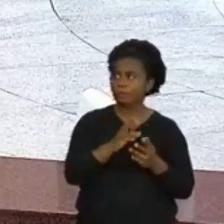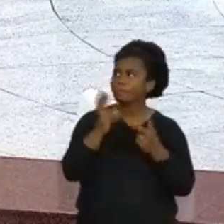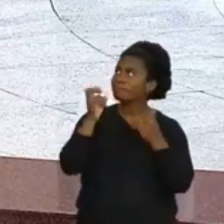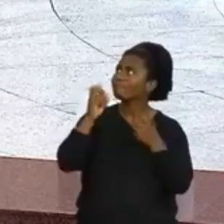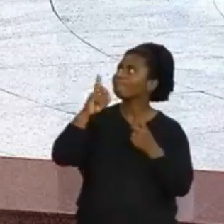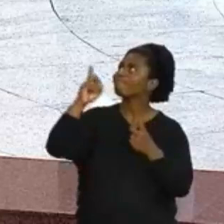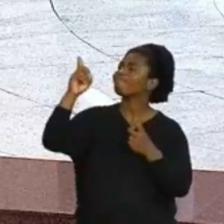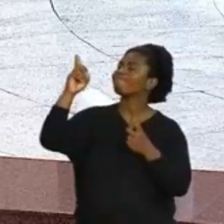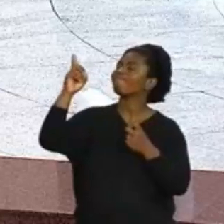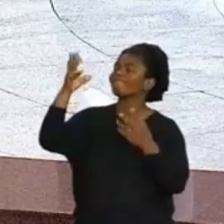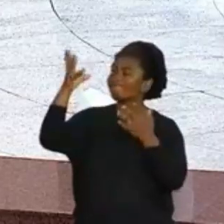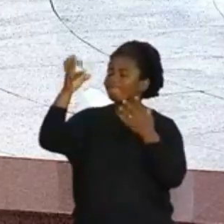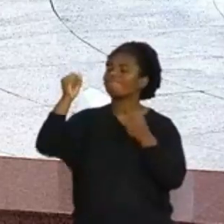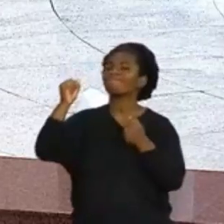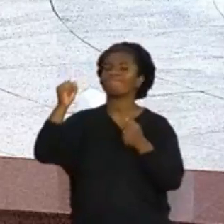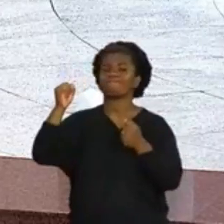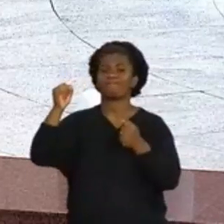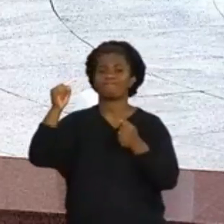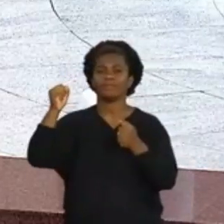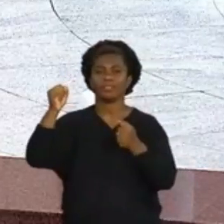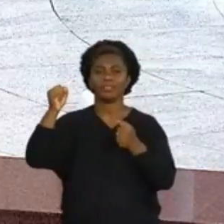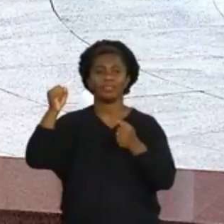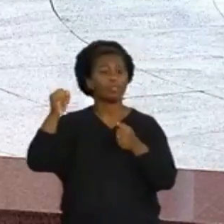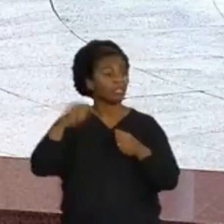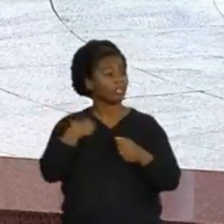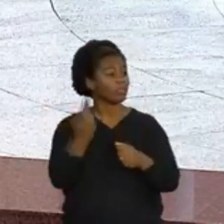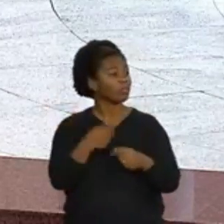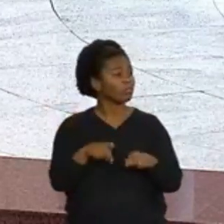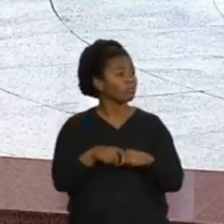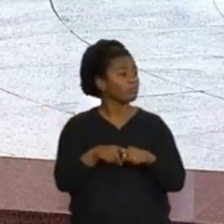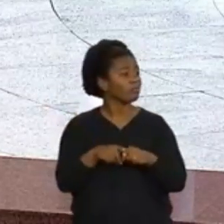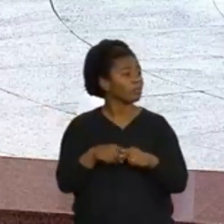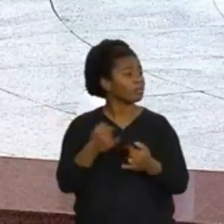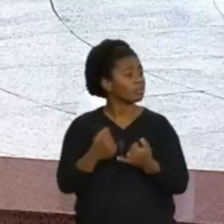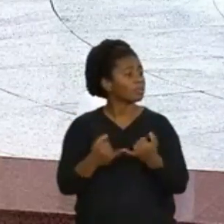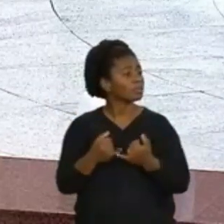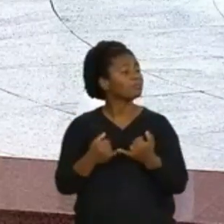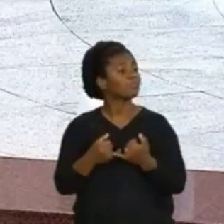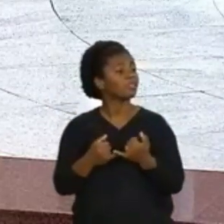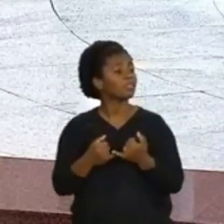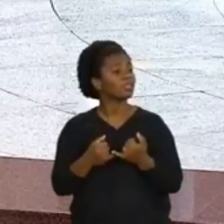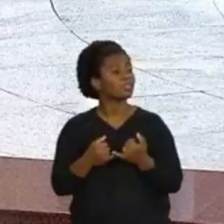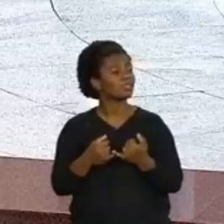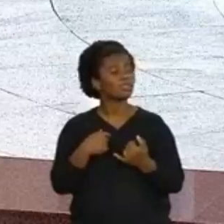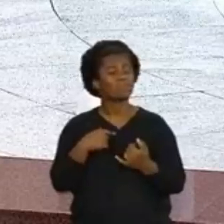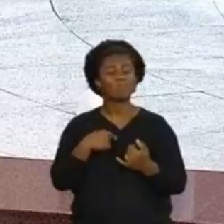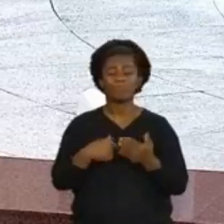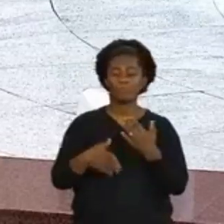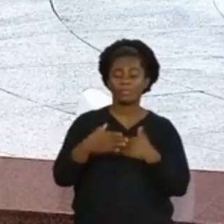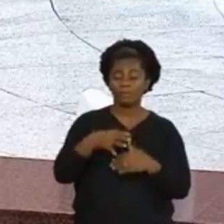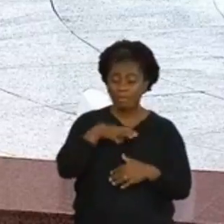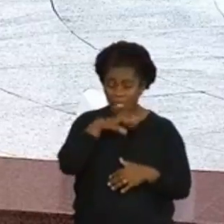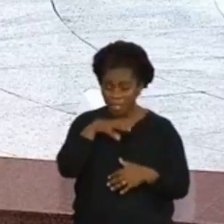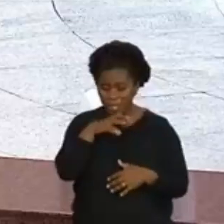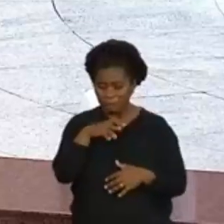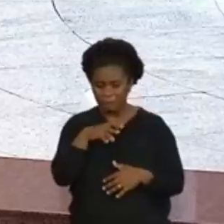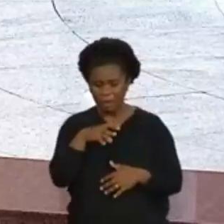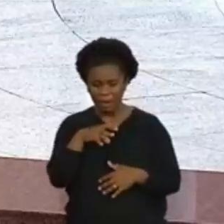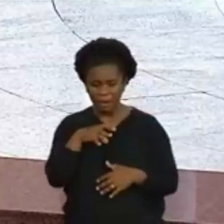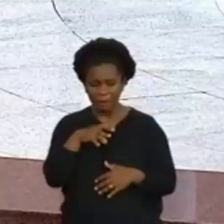céu e falei, Senhor, o Senhor é grande, seja o Senhor da minha vida, esteja antes de mim, seja feita a tua vontade na minha